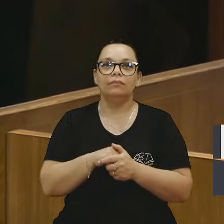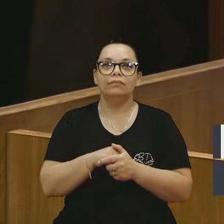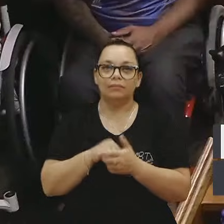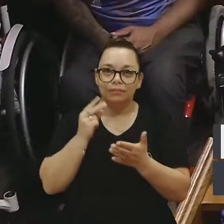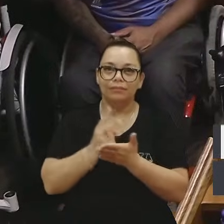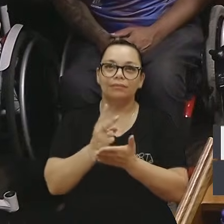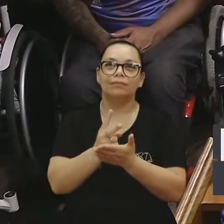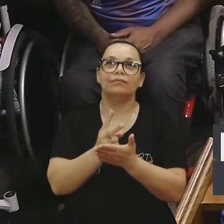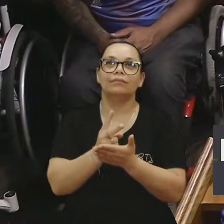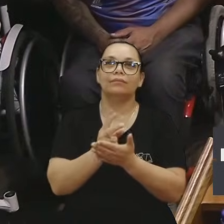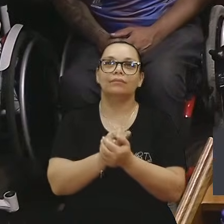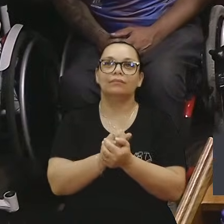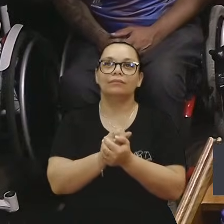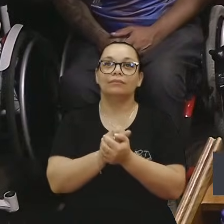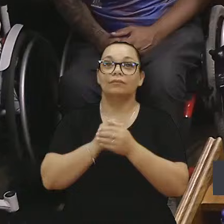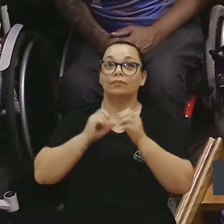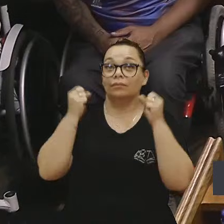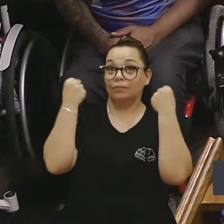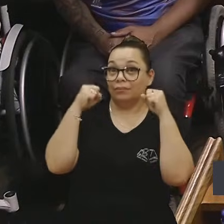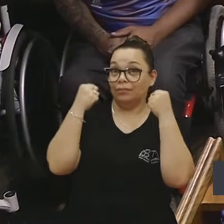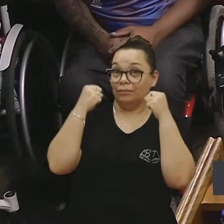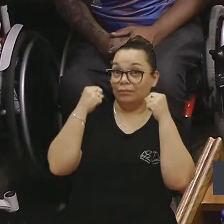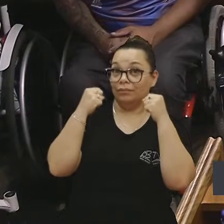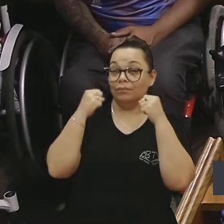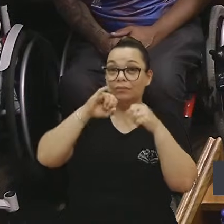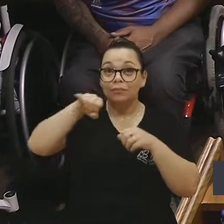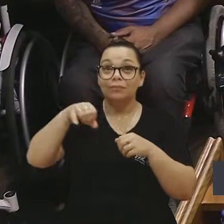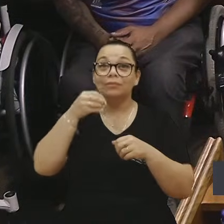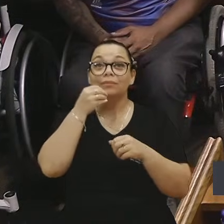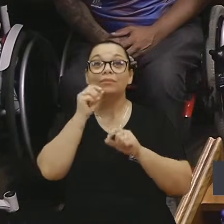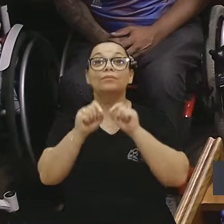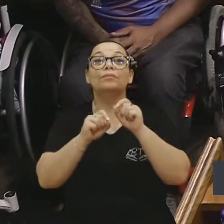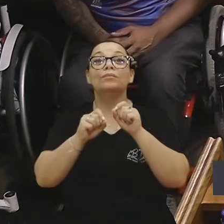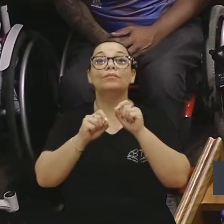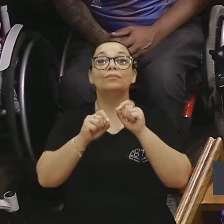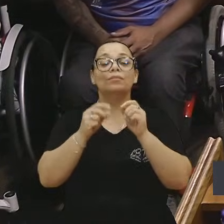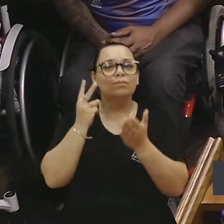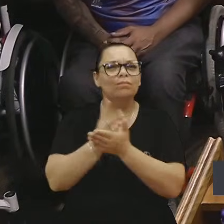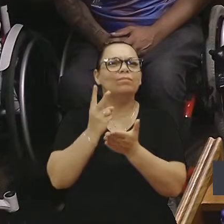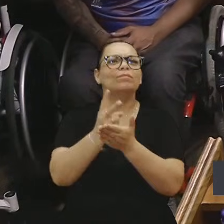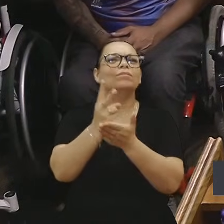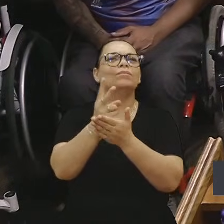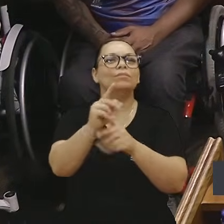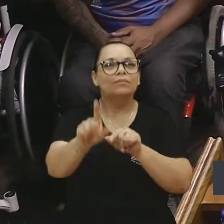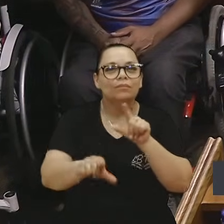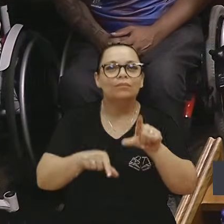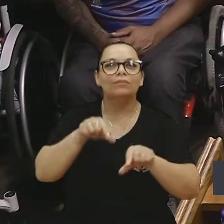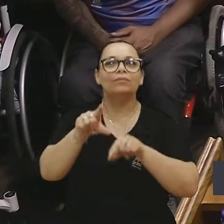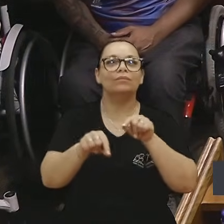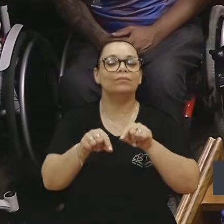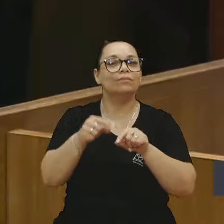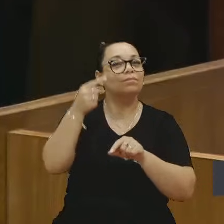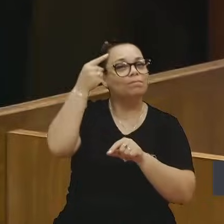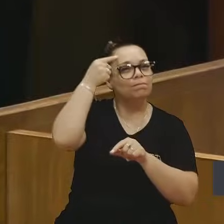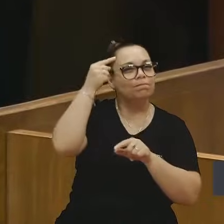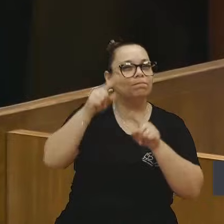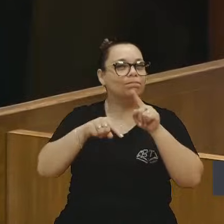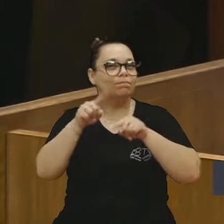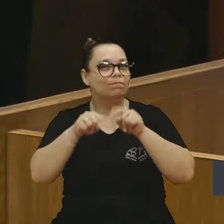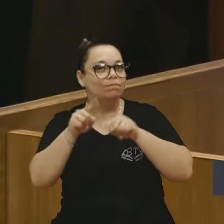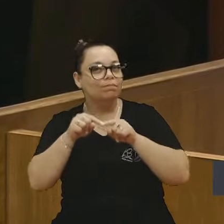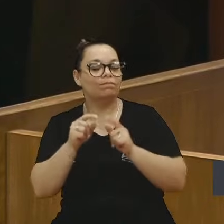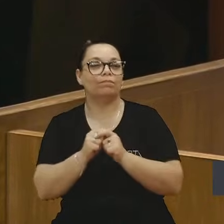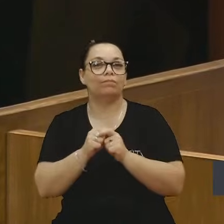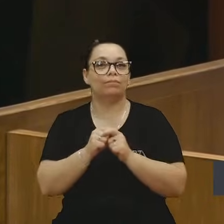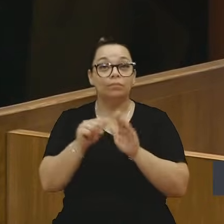Continuando, então. A educação física, ela nos oportuniza o exercício constante da tomada de decisão. O nosso melhor